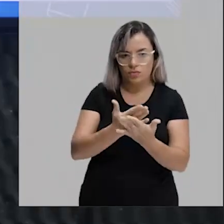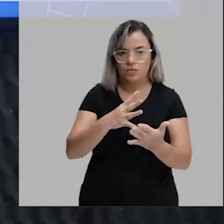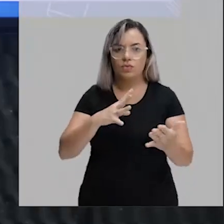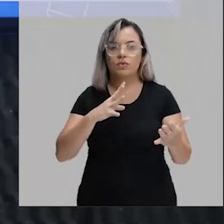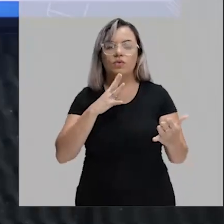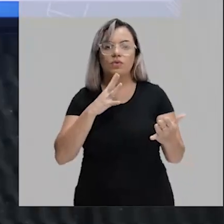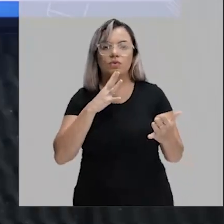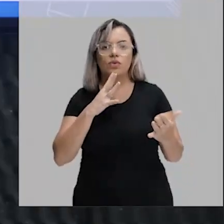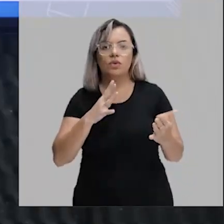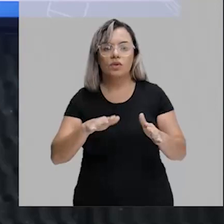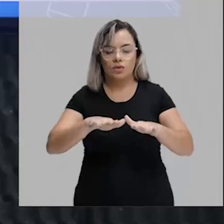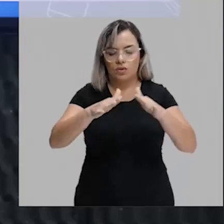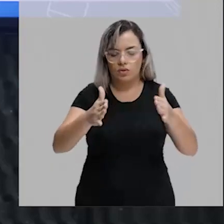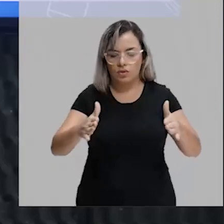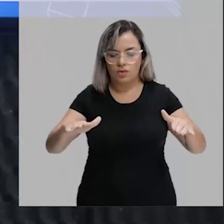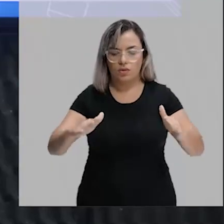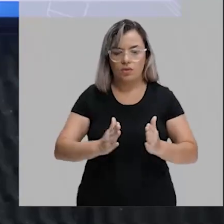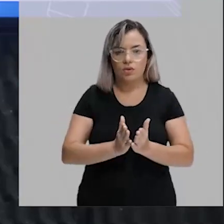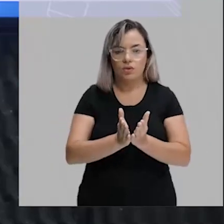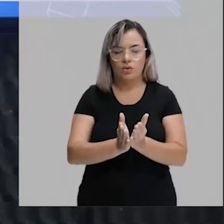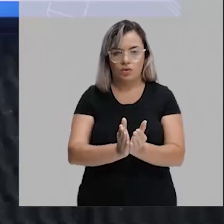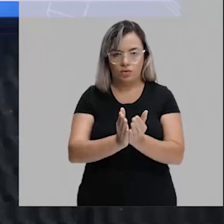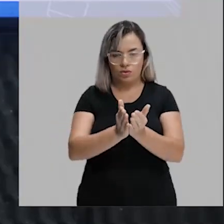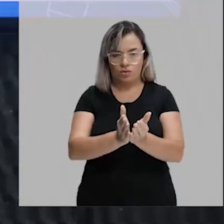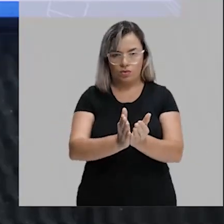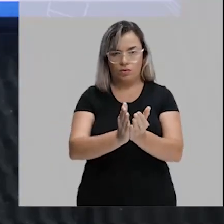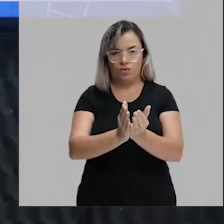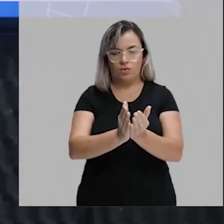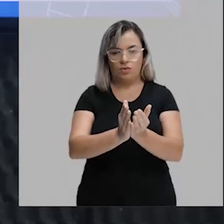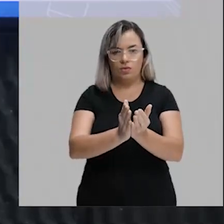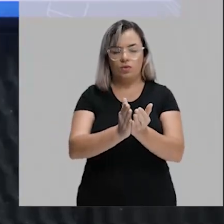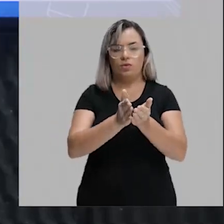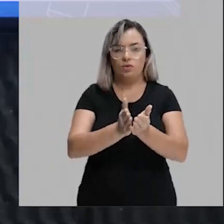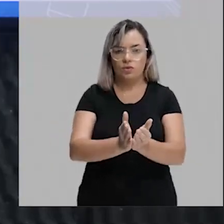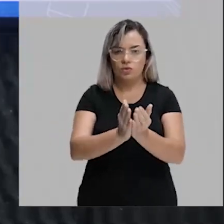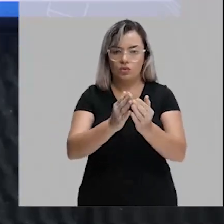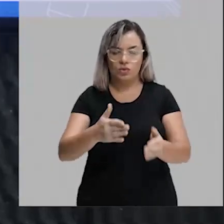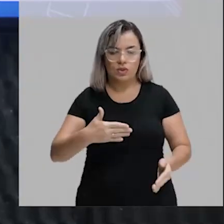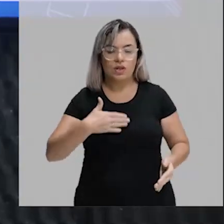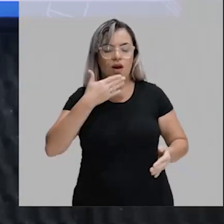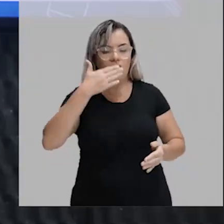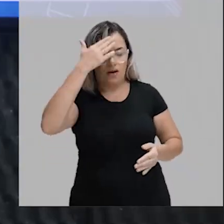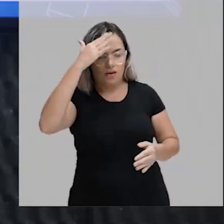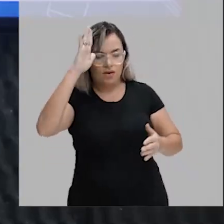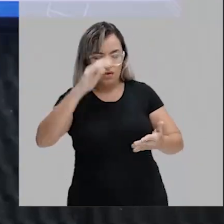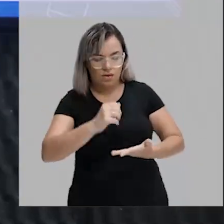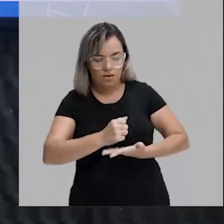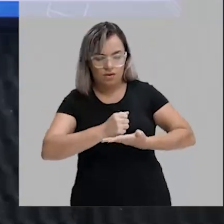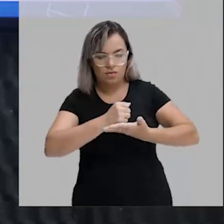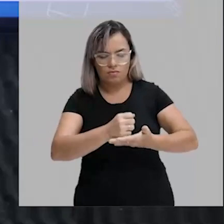conhecimentos náuticos dos árabes. Os árabes deram uma grande contribuição